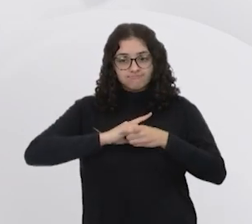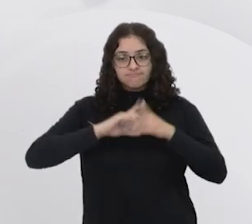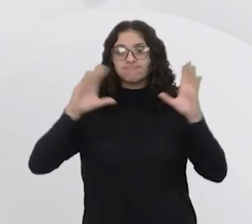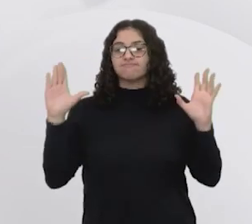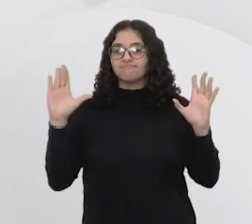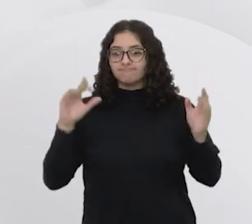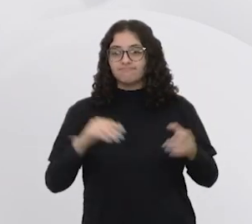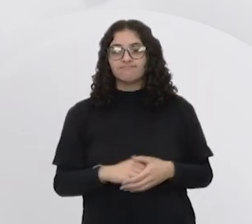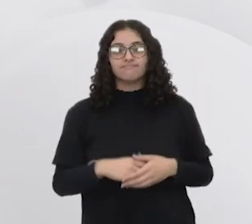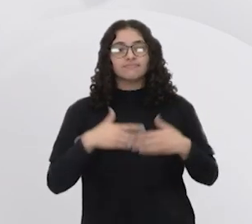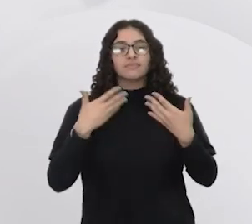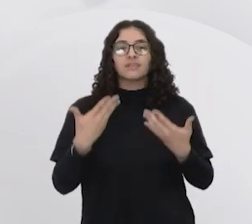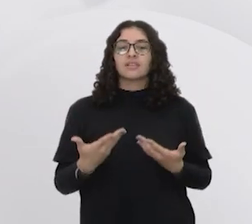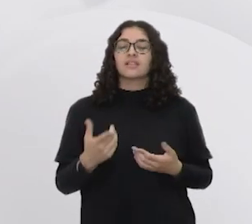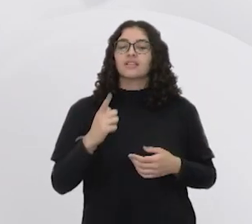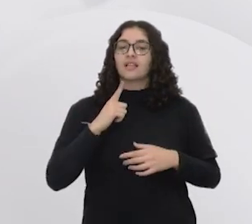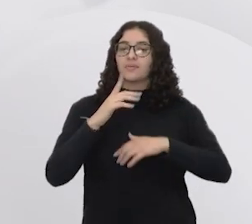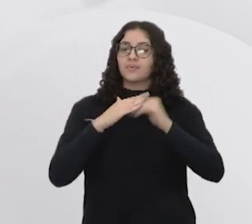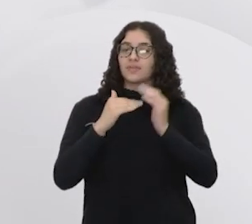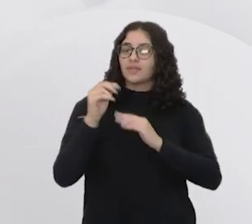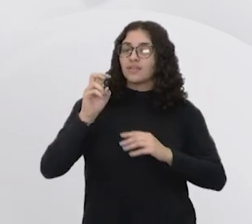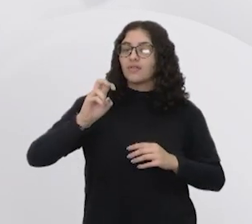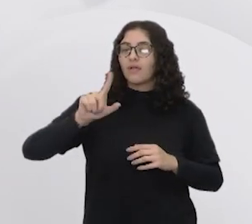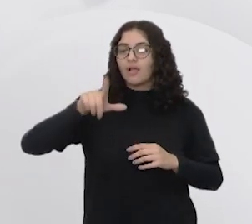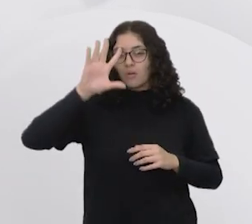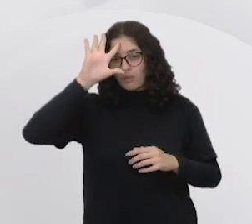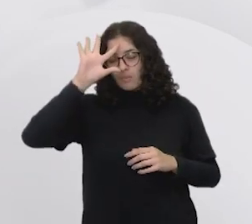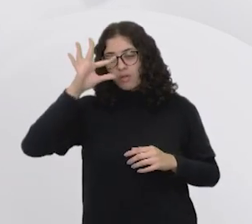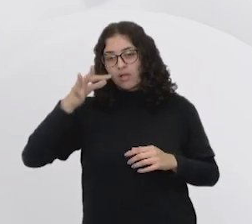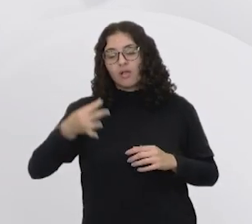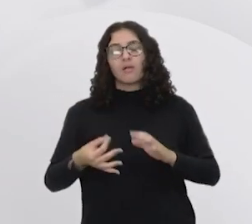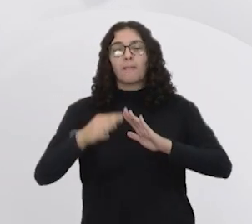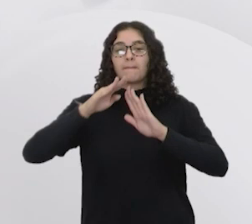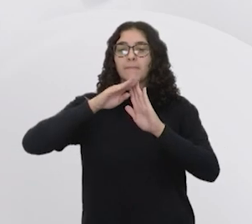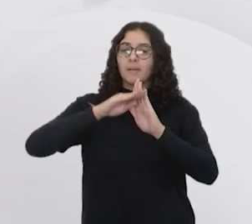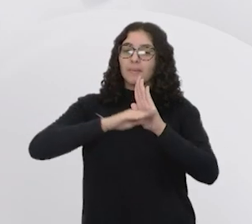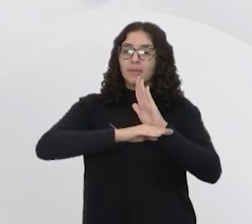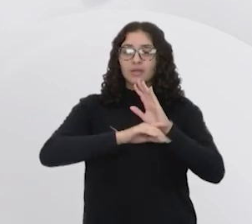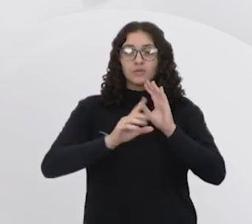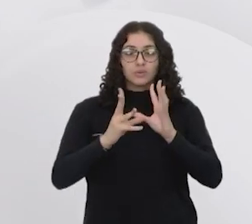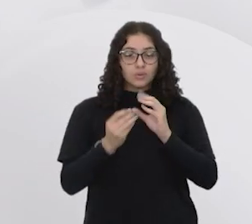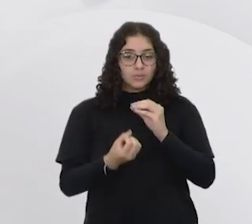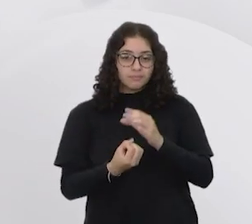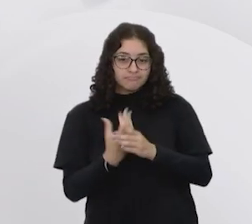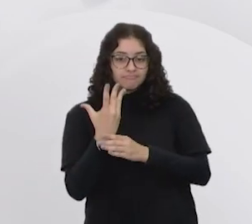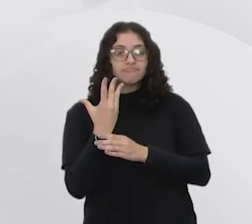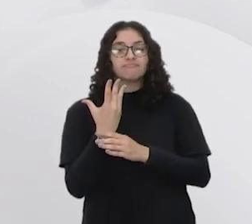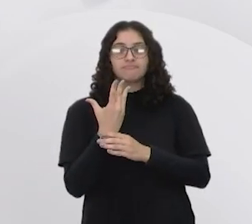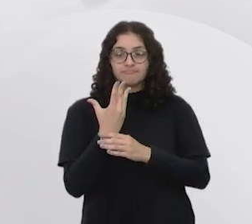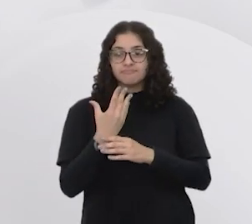competência 5 que estará nos acompanhando envolve compreender os processos de produção e